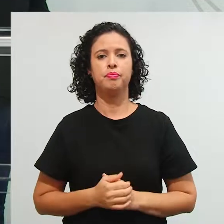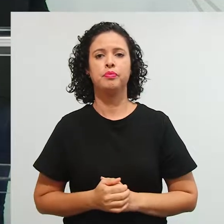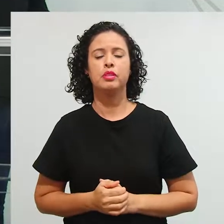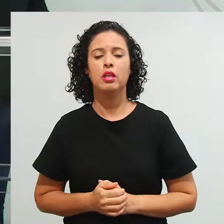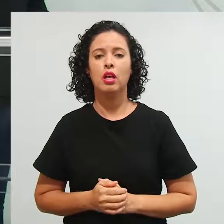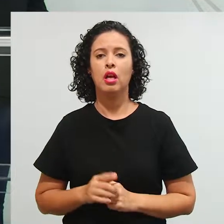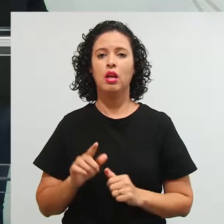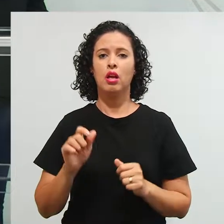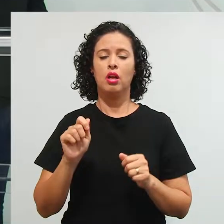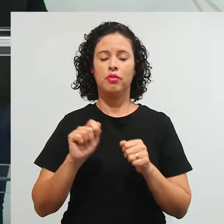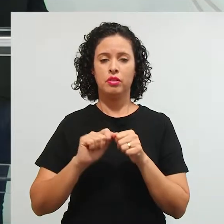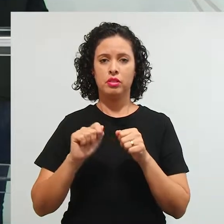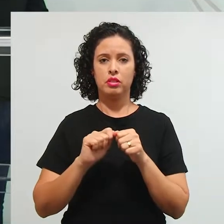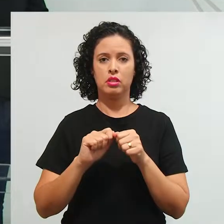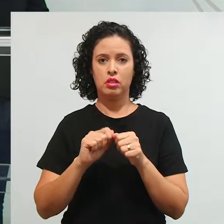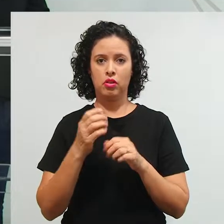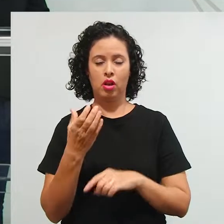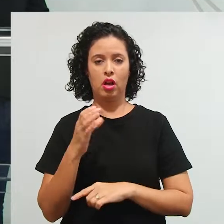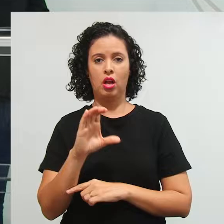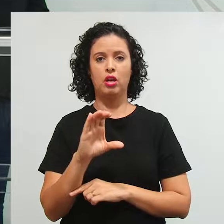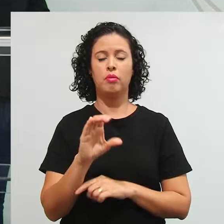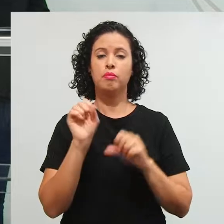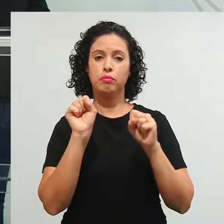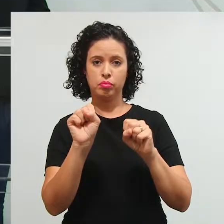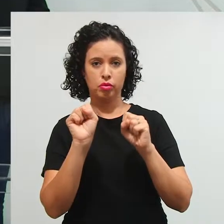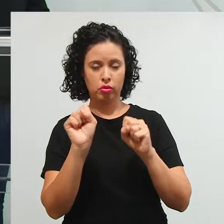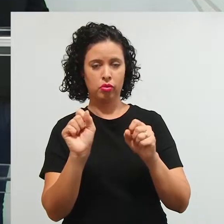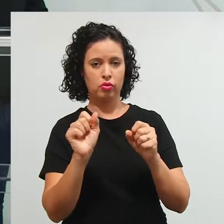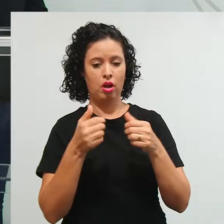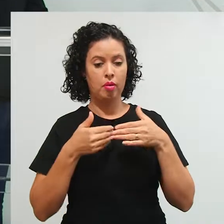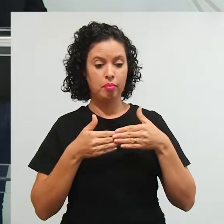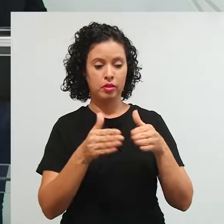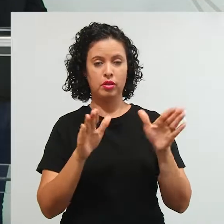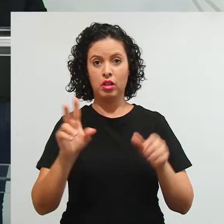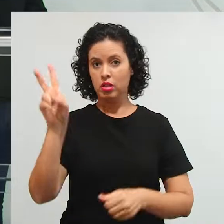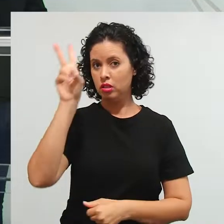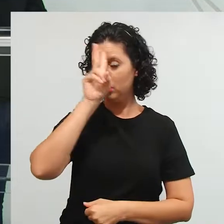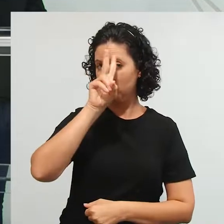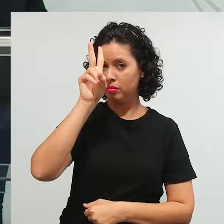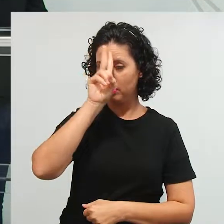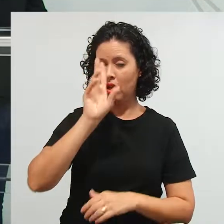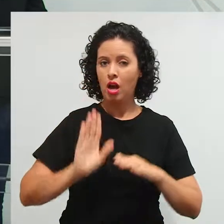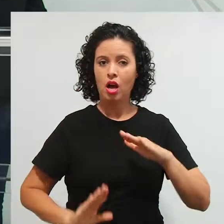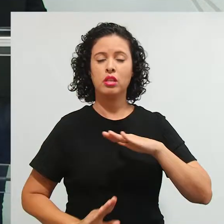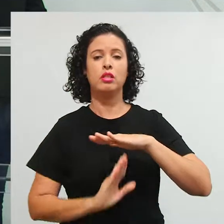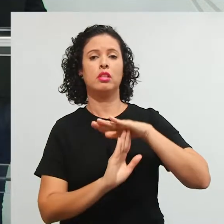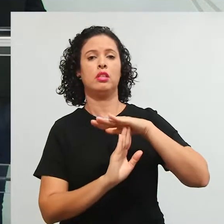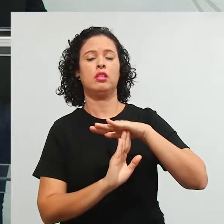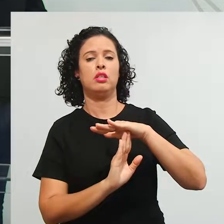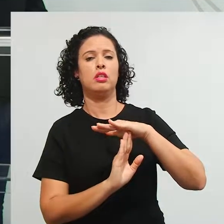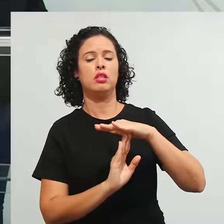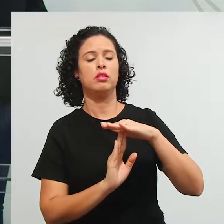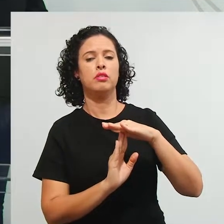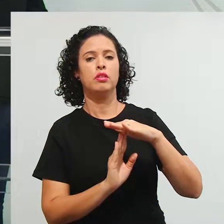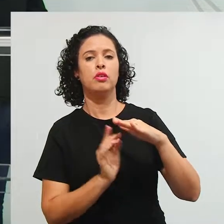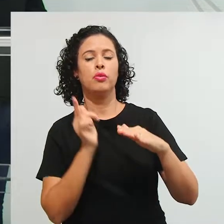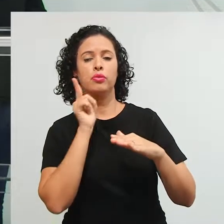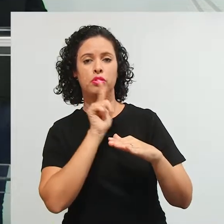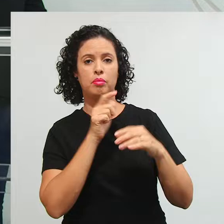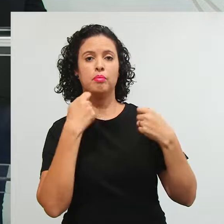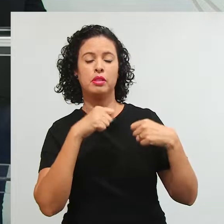essa operação de crédito, ele pode fazer a abertura. Lembrando que até para fazer a operação de crédito tem que